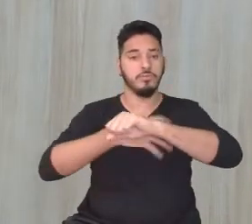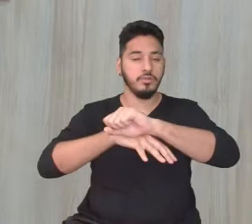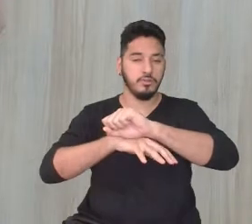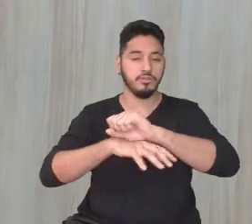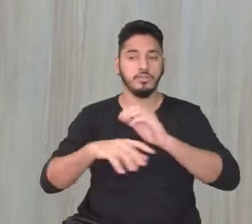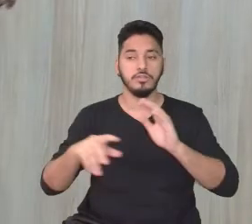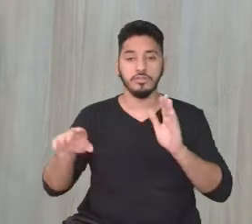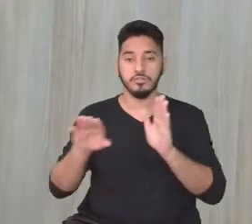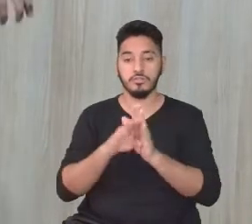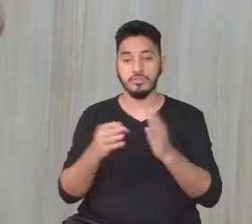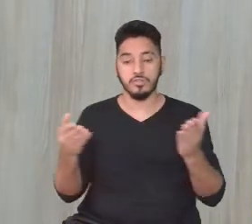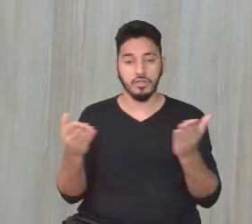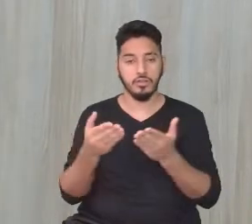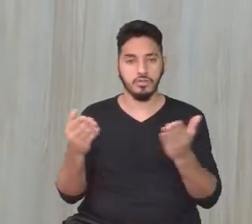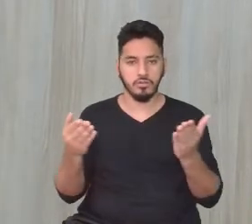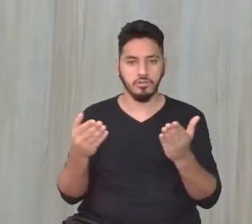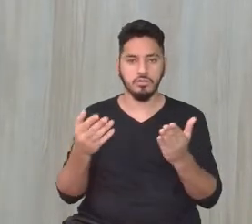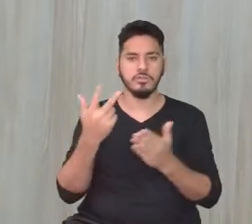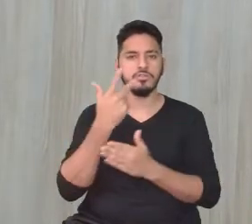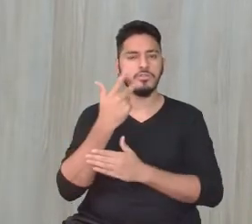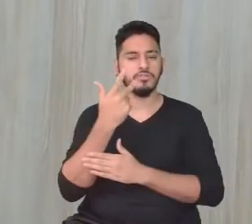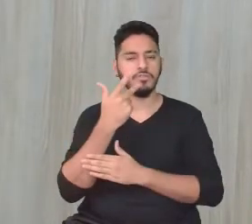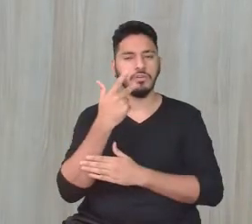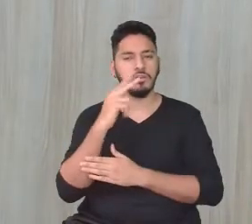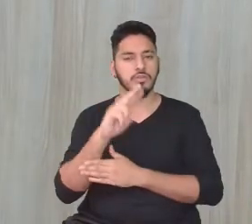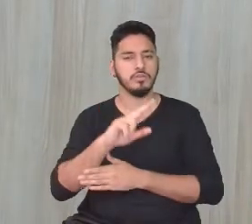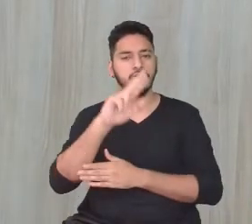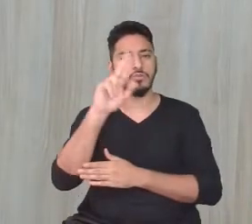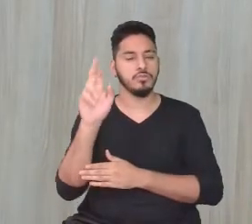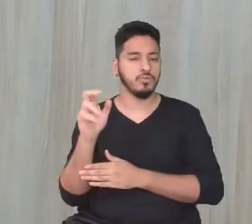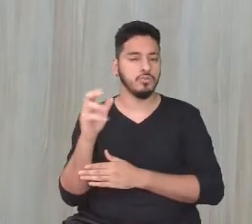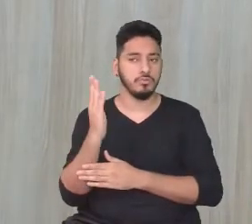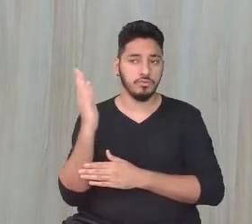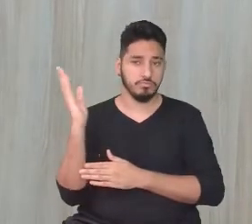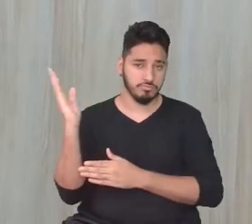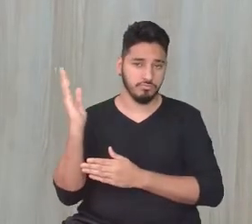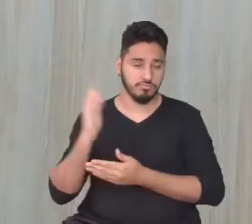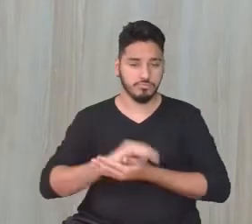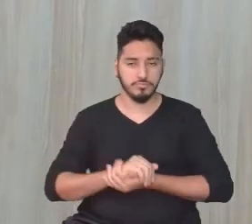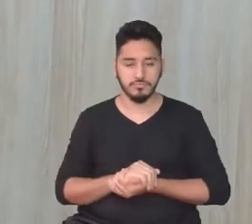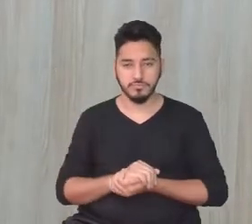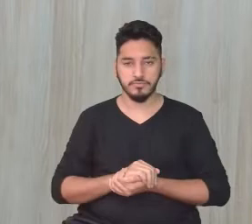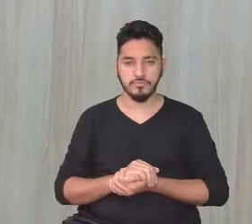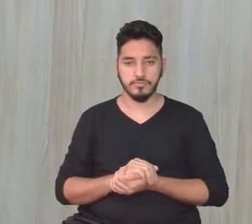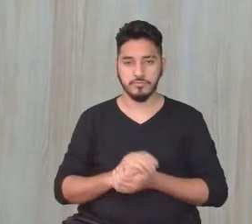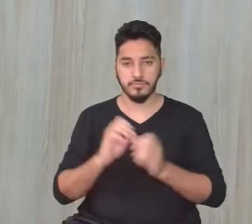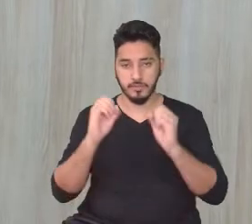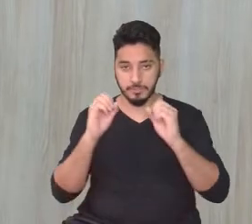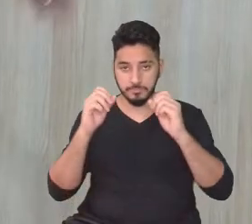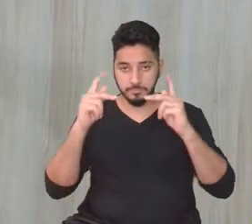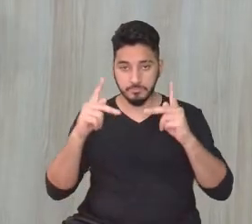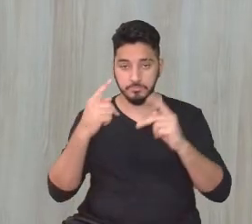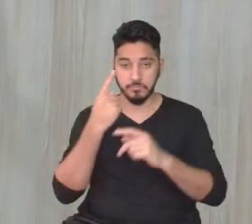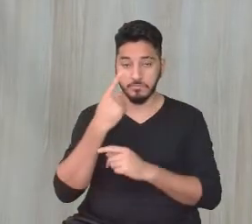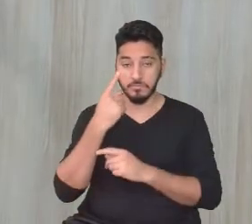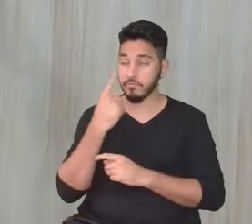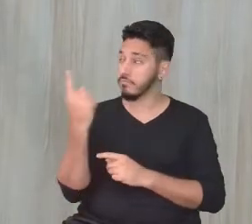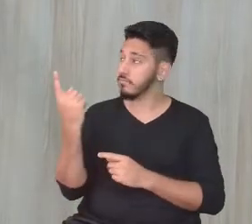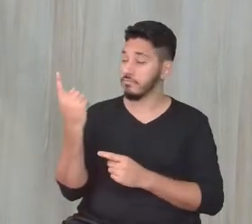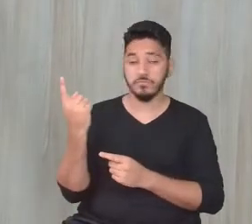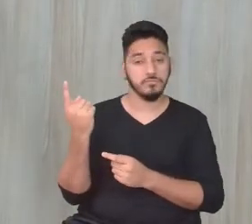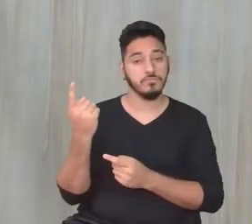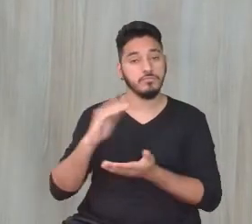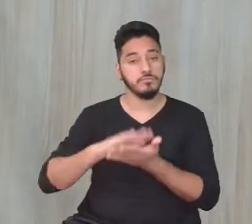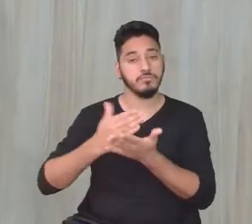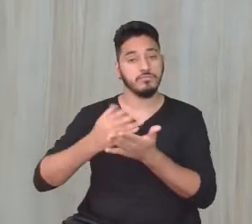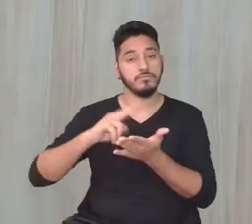chegando aqui na sua tela para tratarmos desses assuntos beleza pessoal Olha o nosso queridíssimo amigo